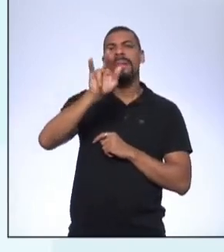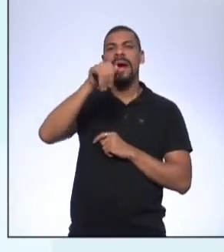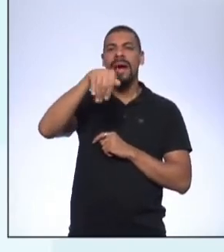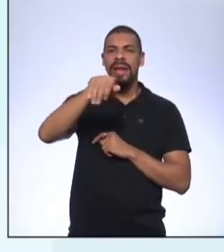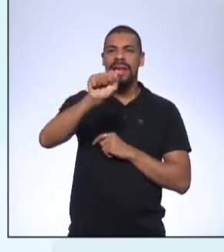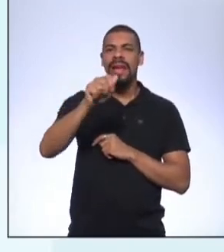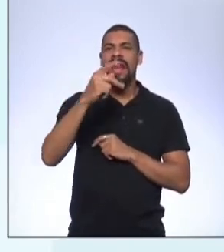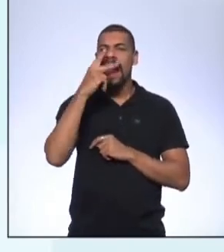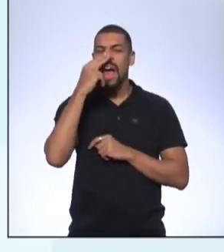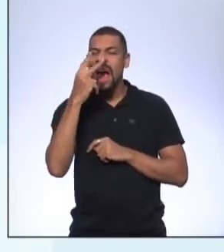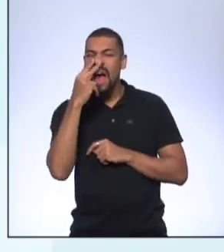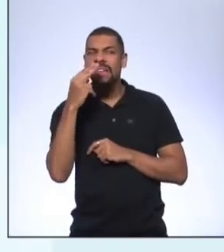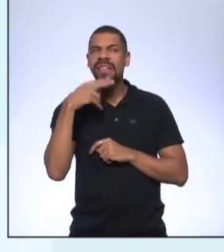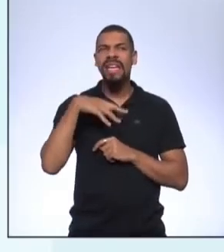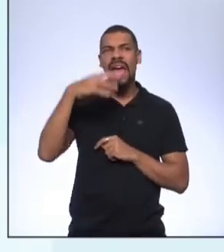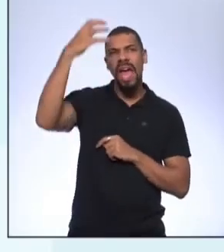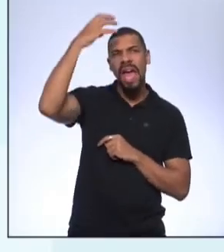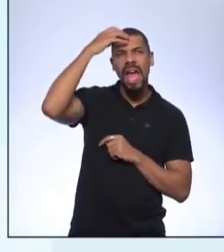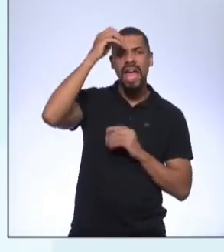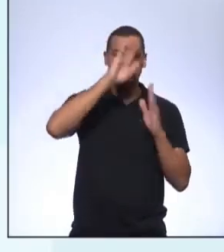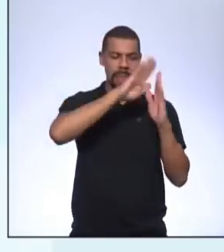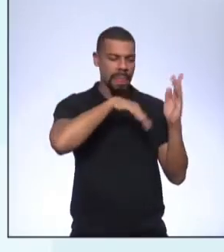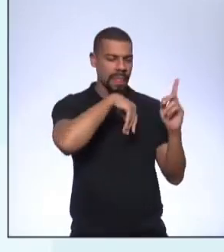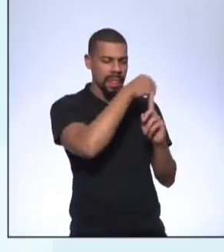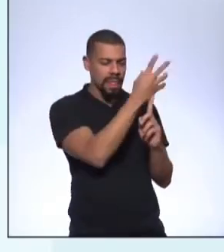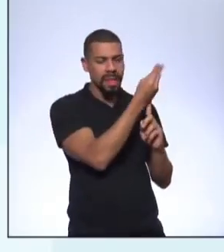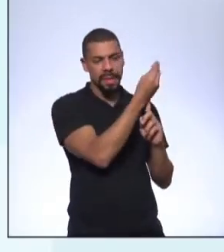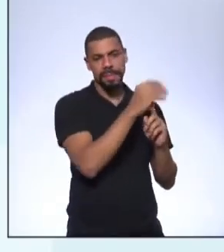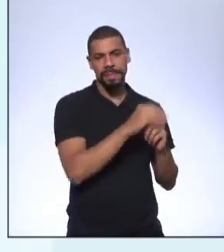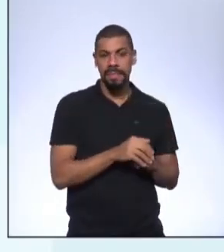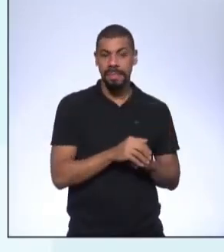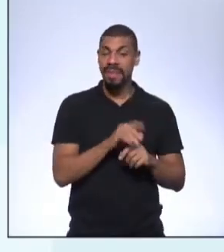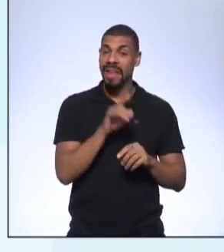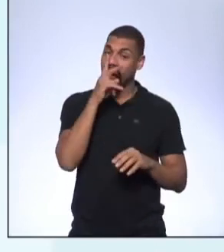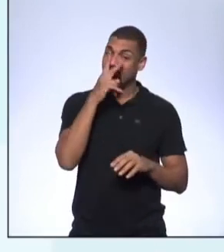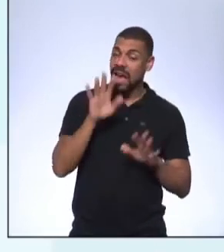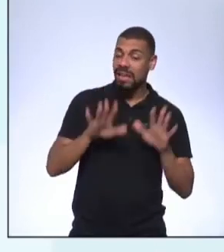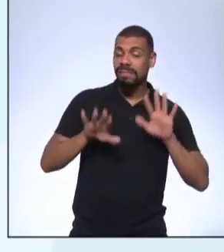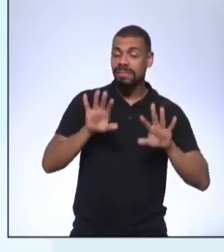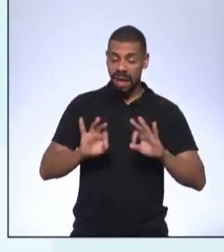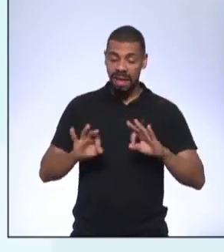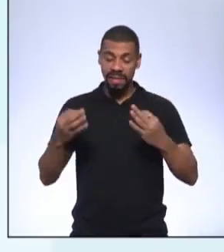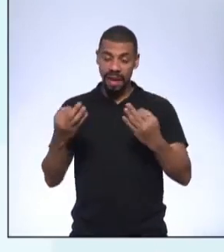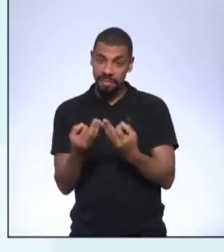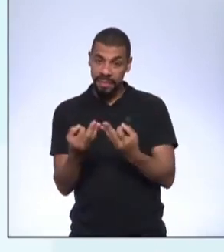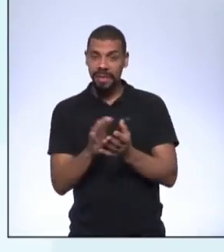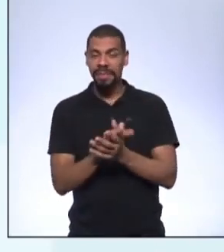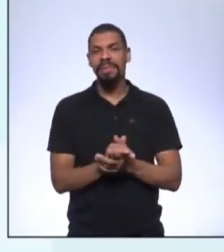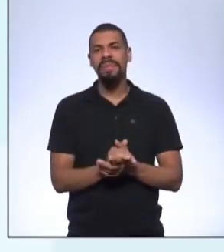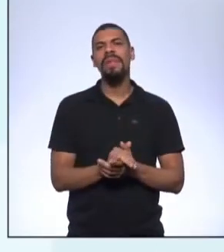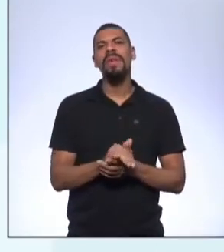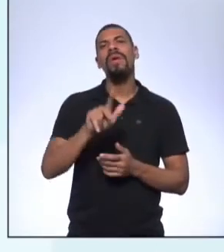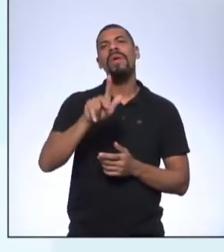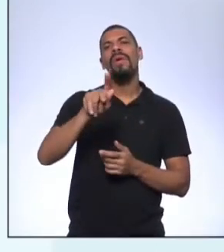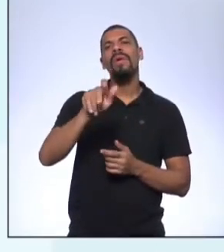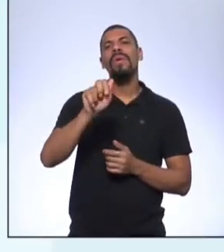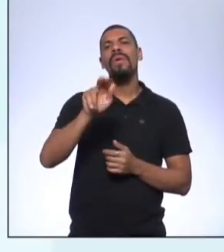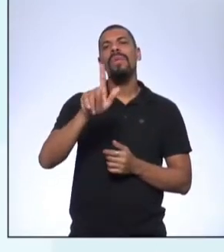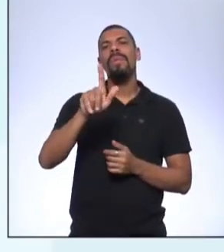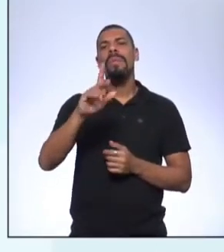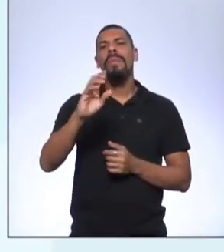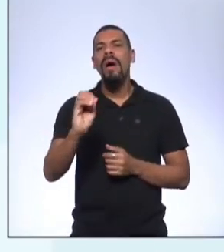e pintores. A Débora acha que é um retrato de família. Muitos alunos, o Paulo, a Sara, a